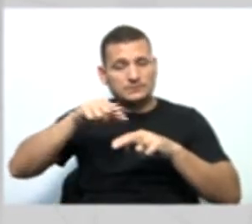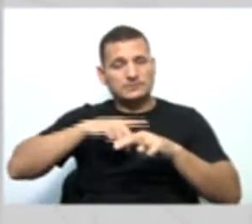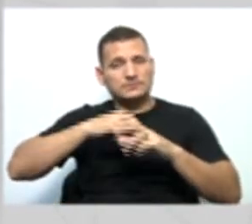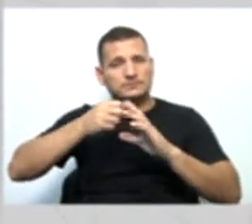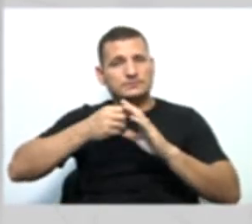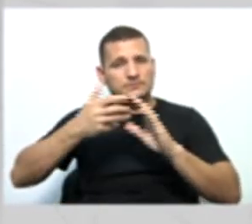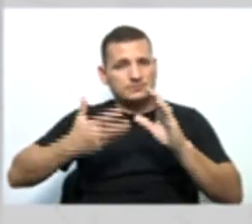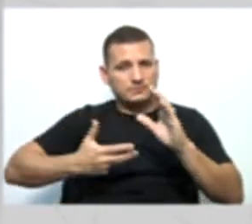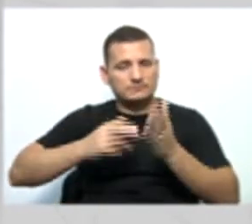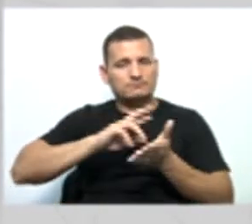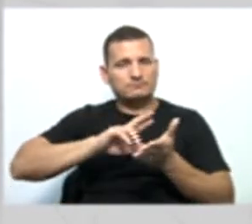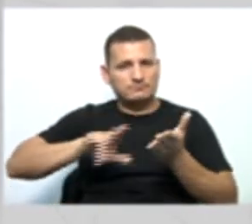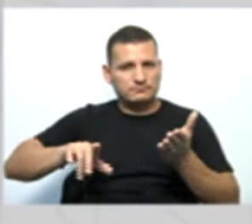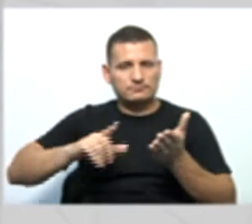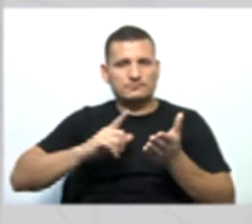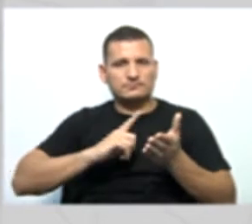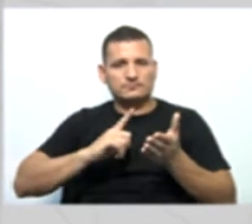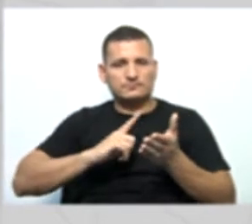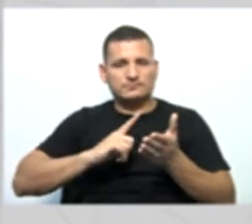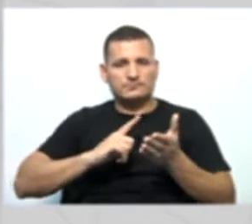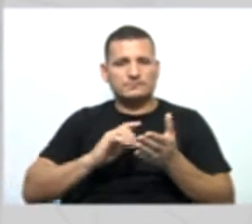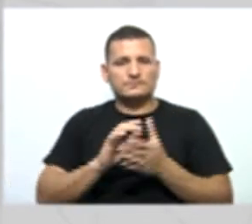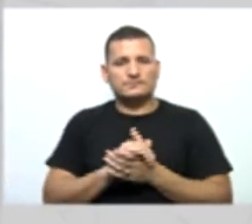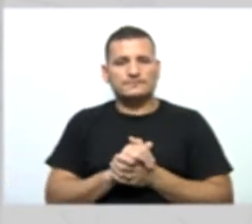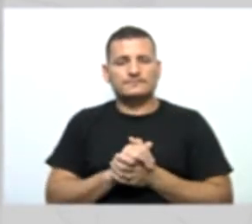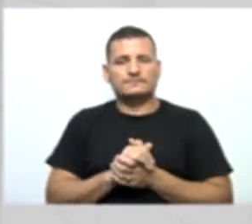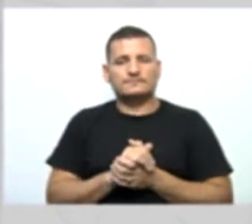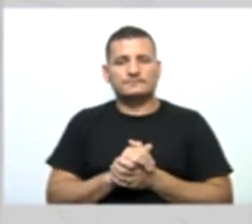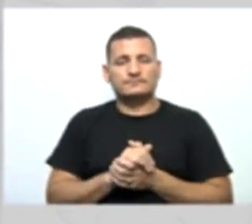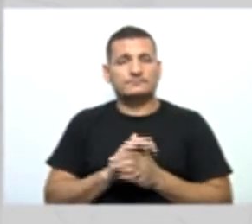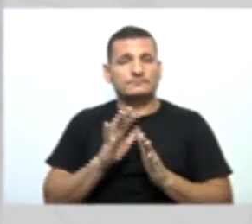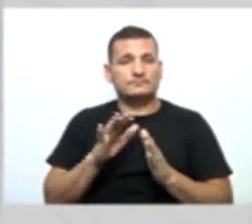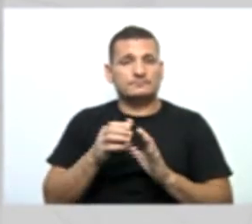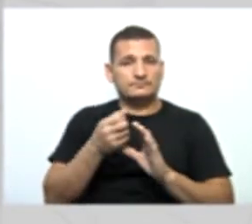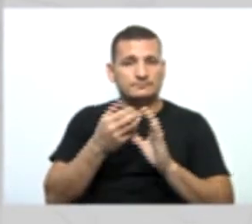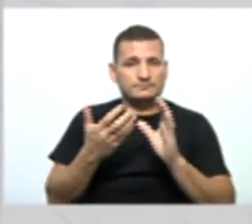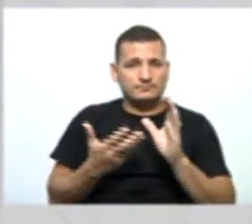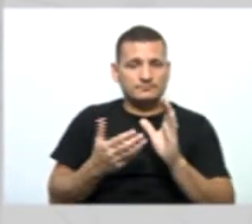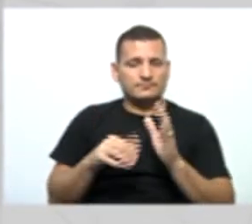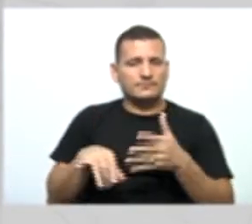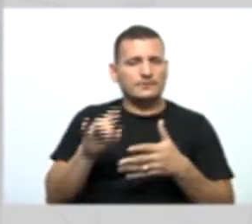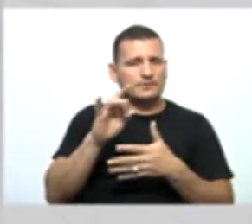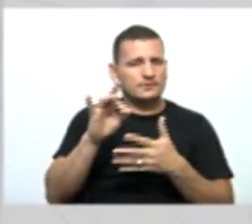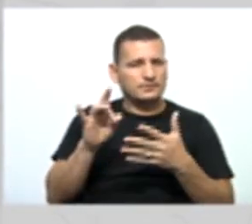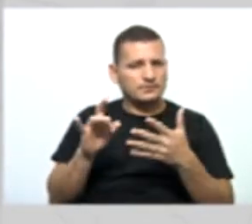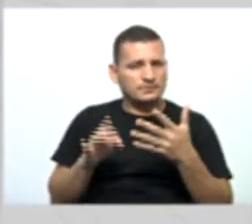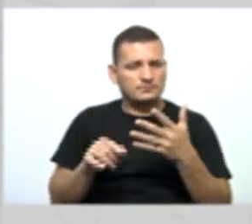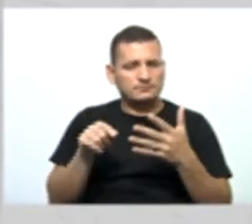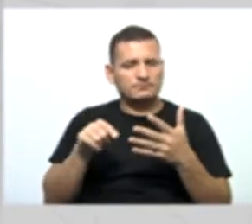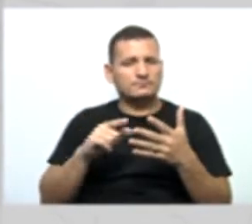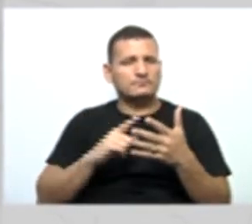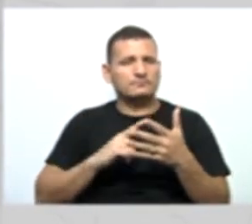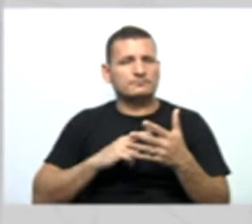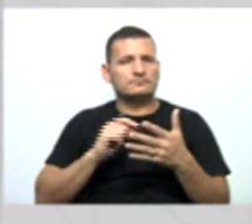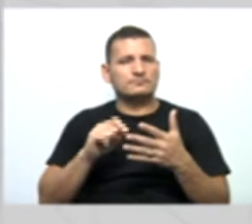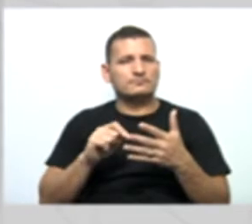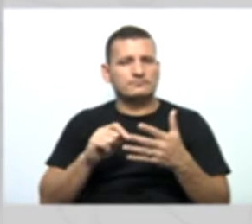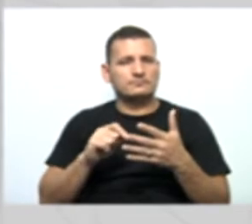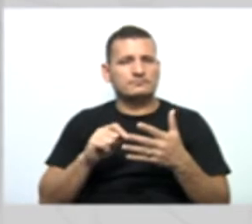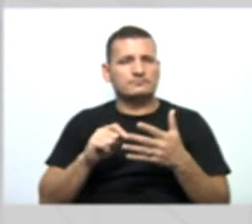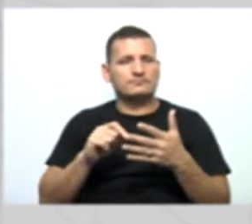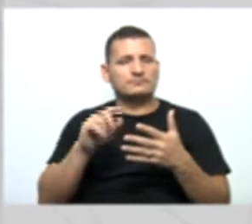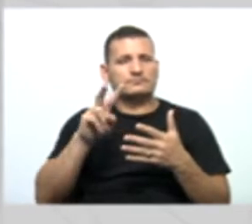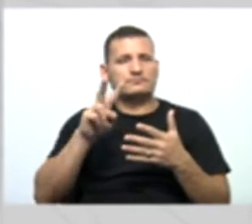tem várias características. Só que cada uma dessas características recebe um